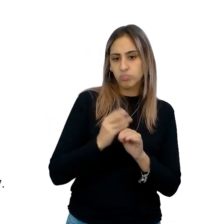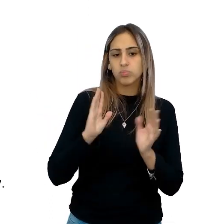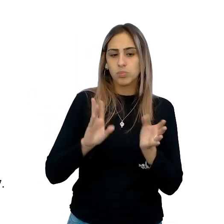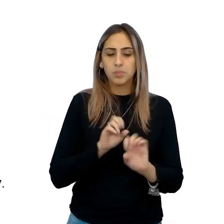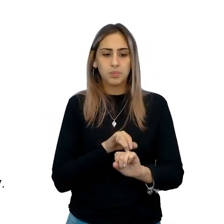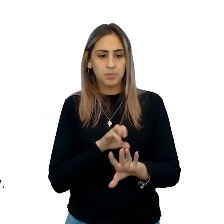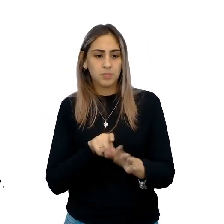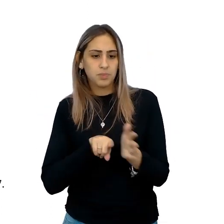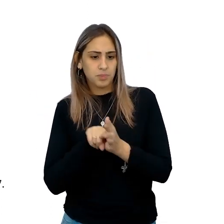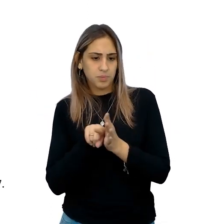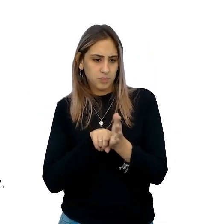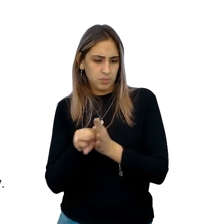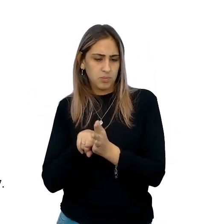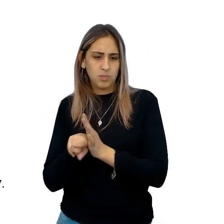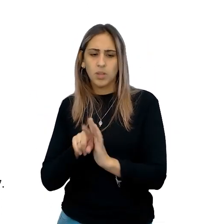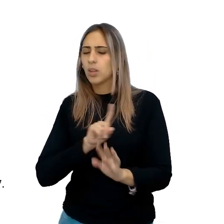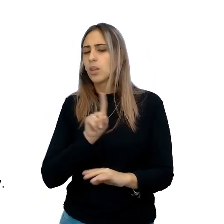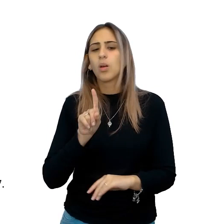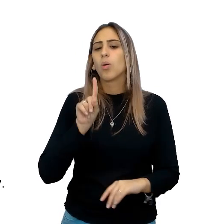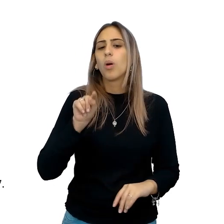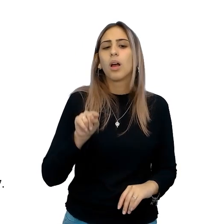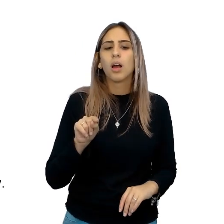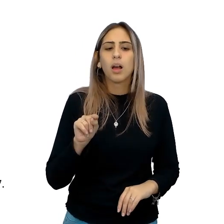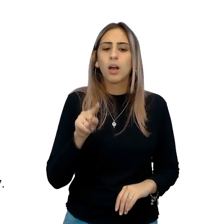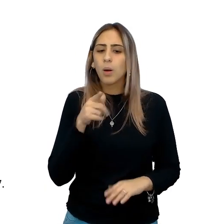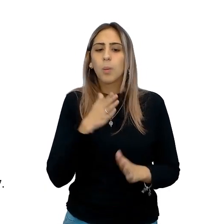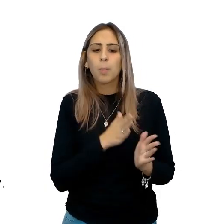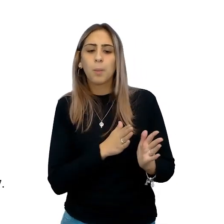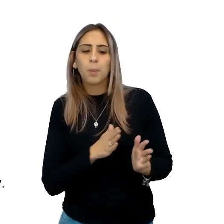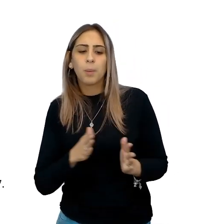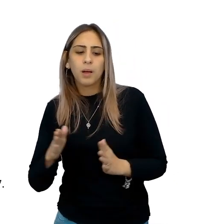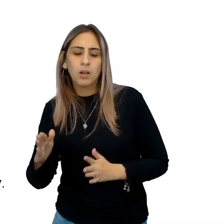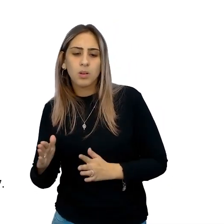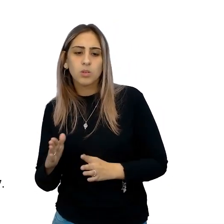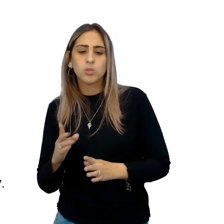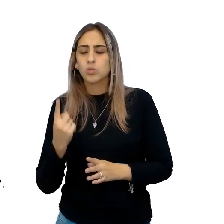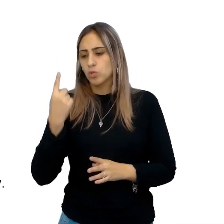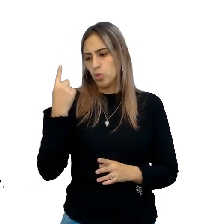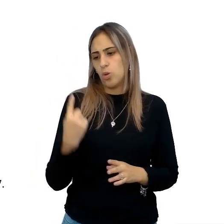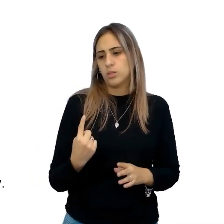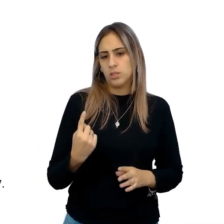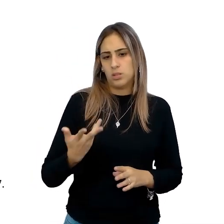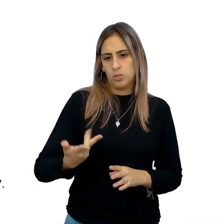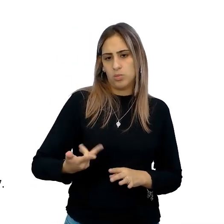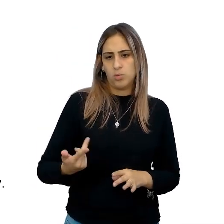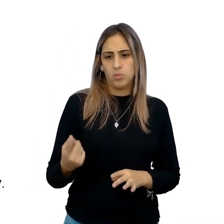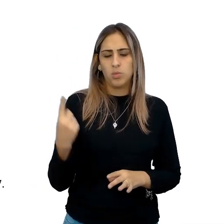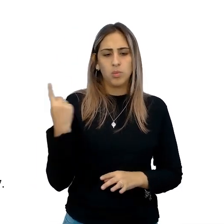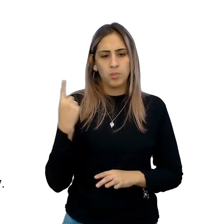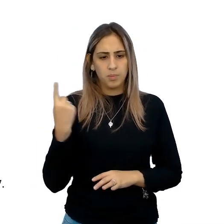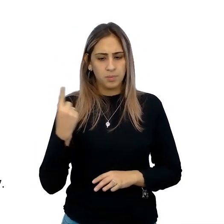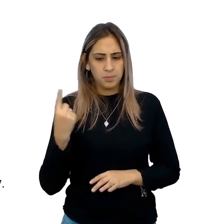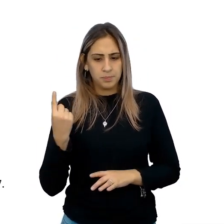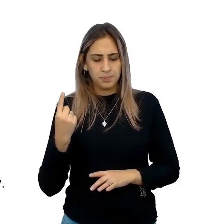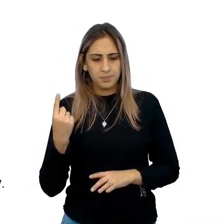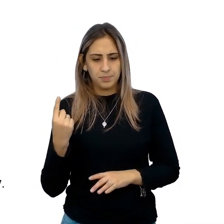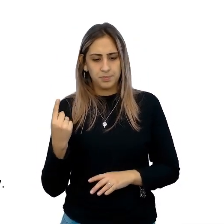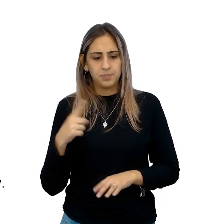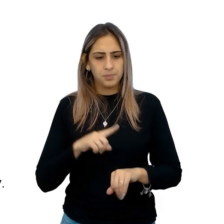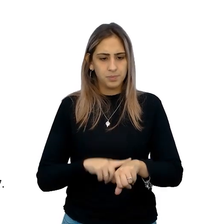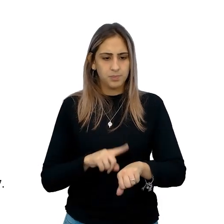ensino por investigação não é um processo automático, não é a partir de um primeiro